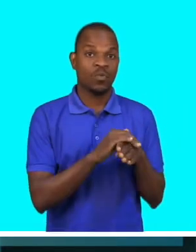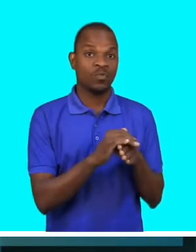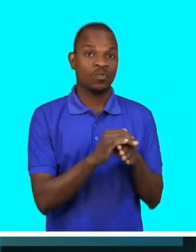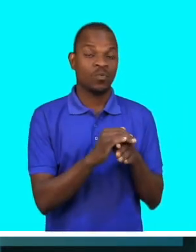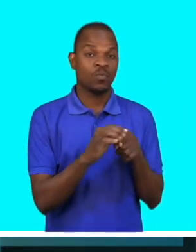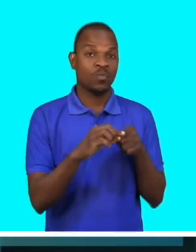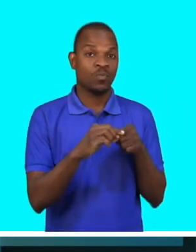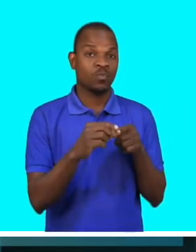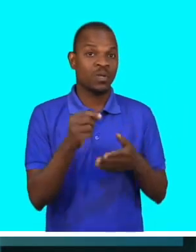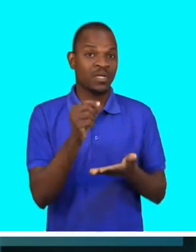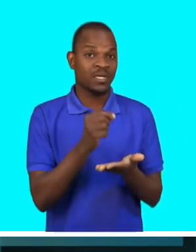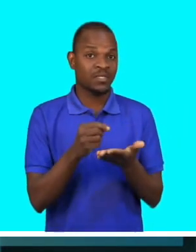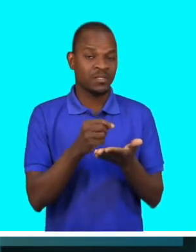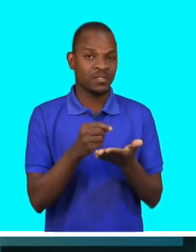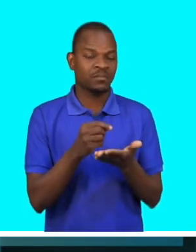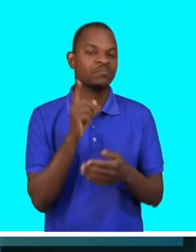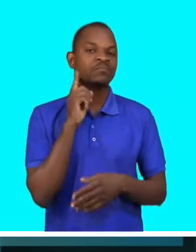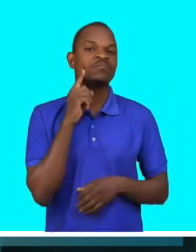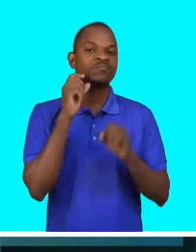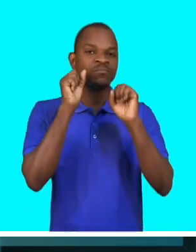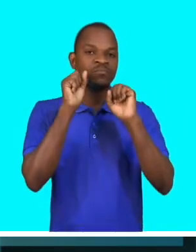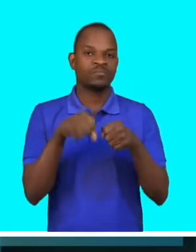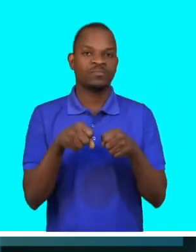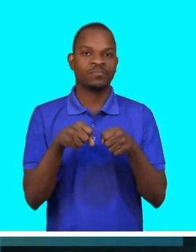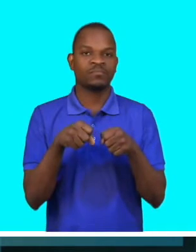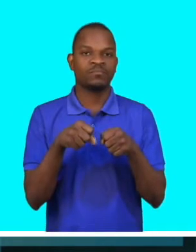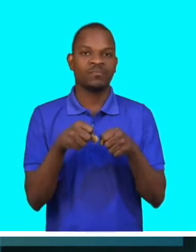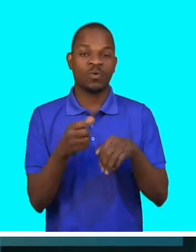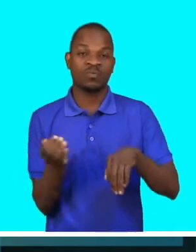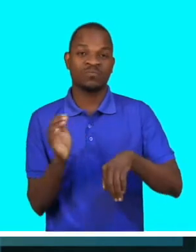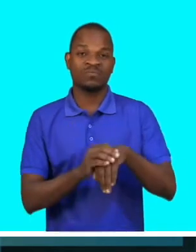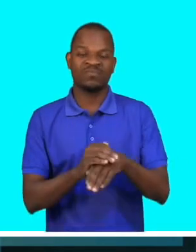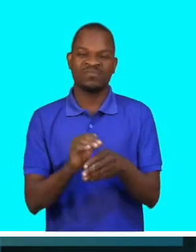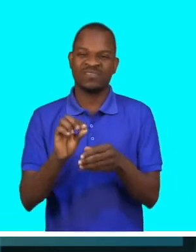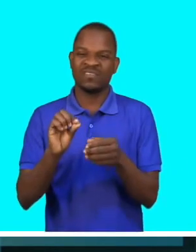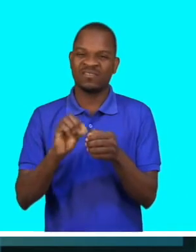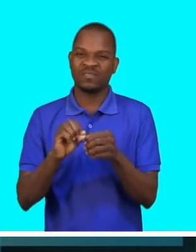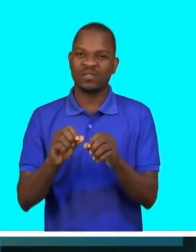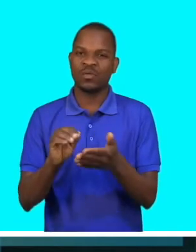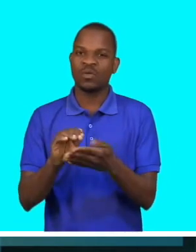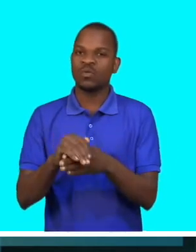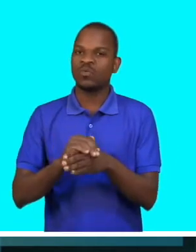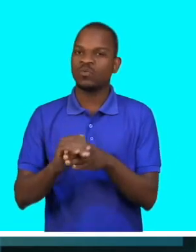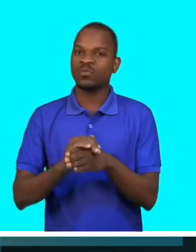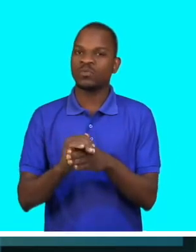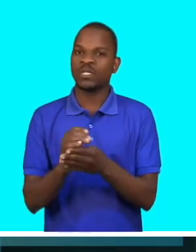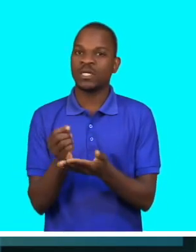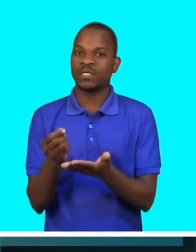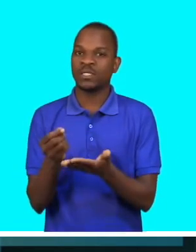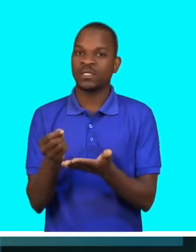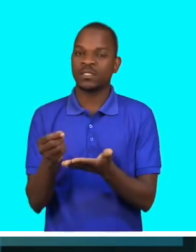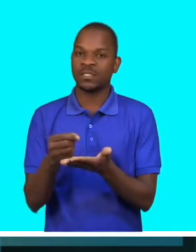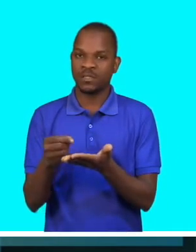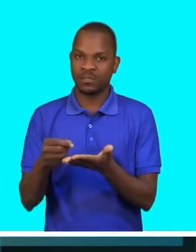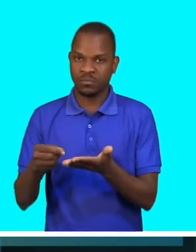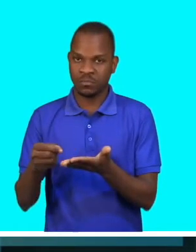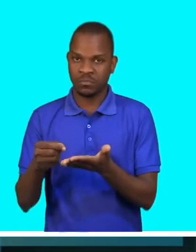uma caneta aqui? Exatamente. E a aplicação técnica é feita com caneta. Então, todo